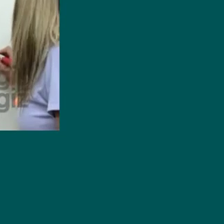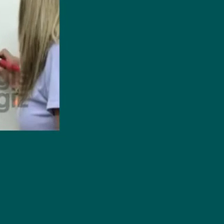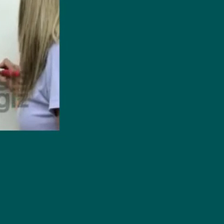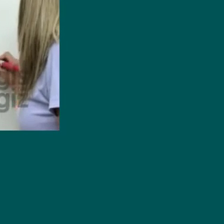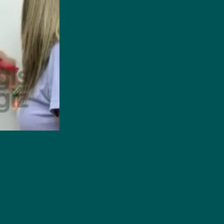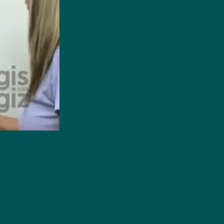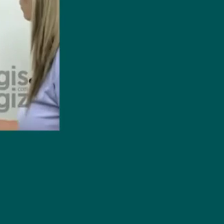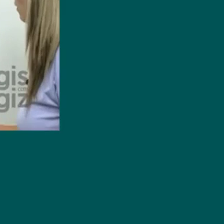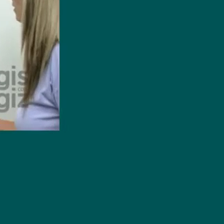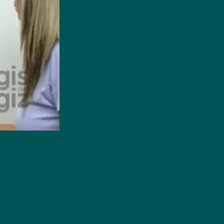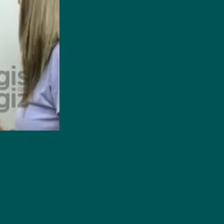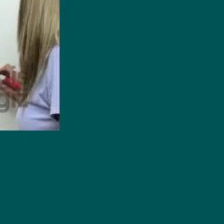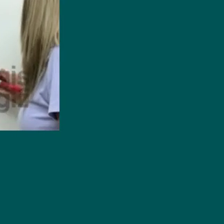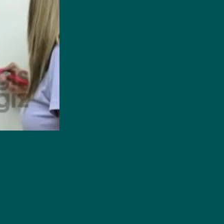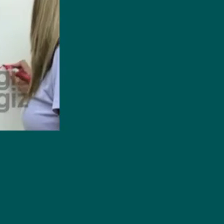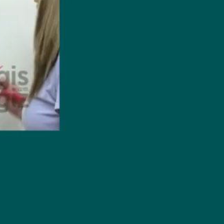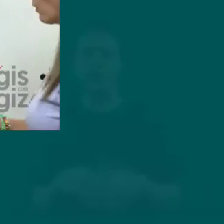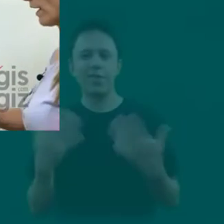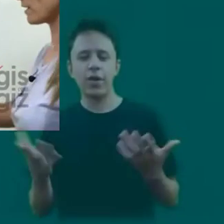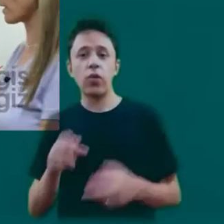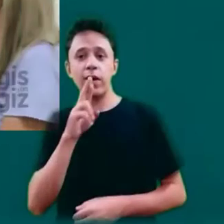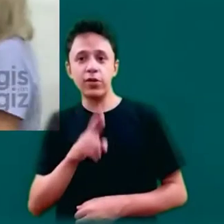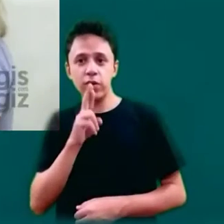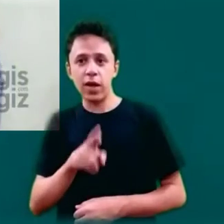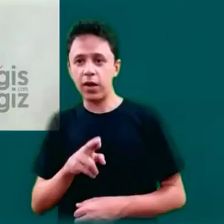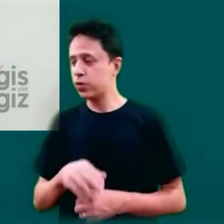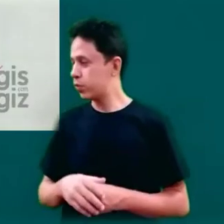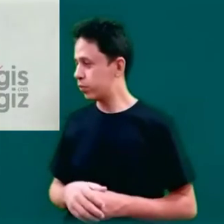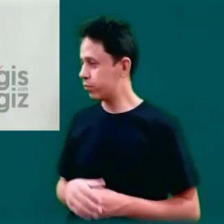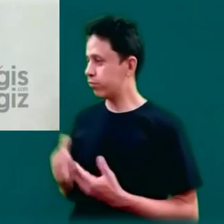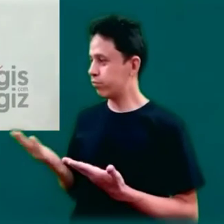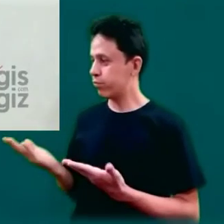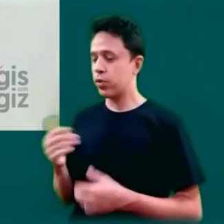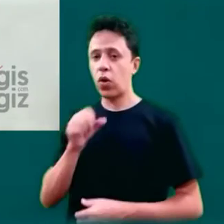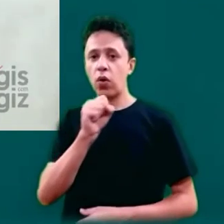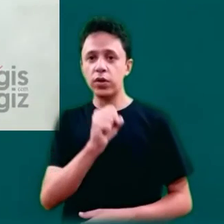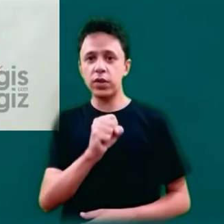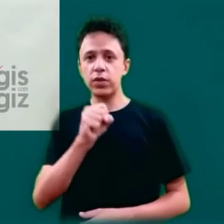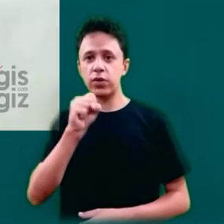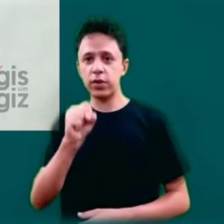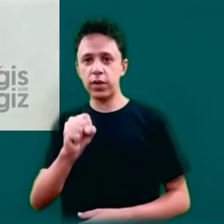6. São 8 com o resto 0. Então, quer dizer que o resultado é